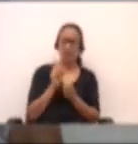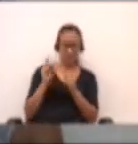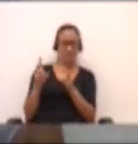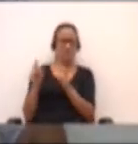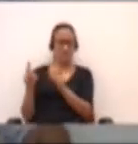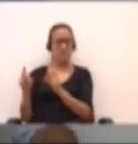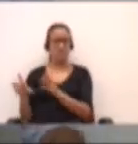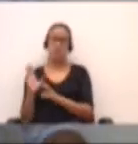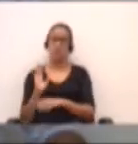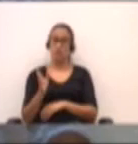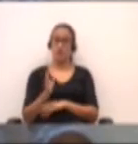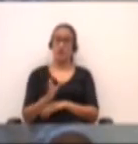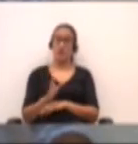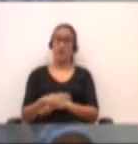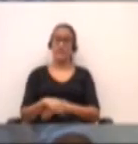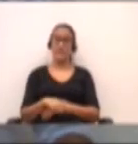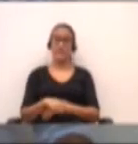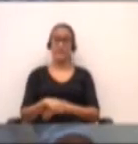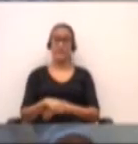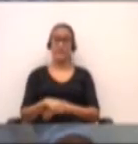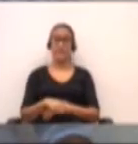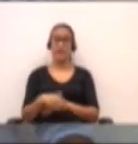da Câmara.